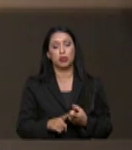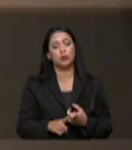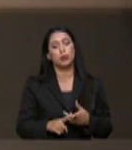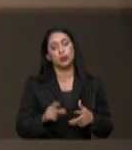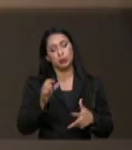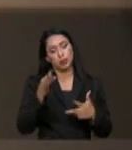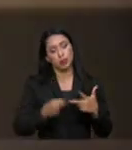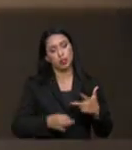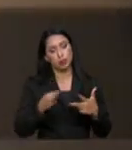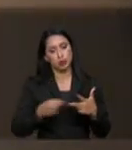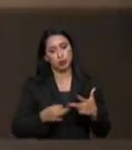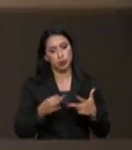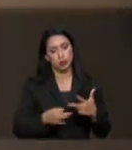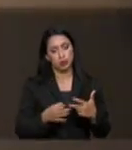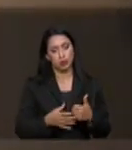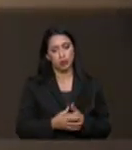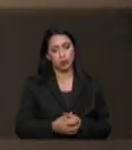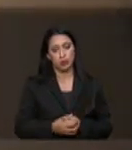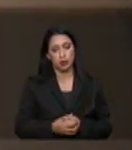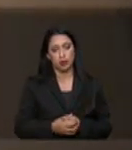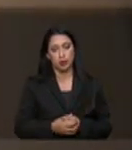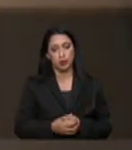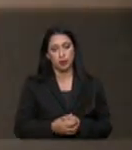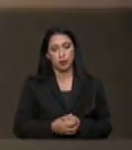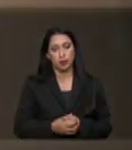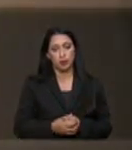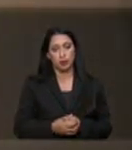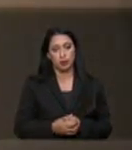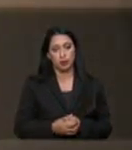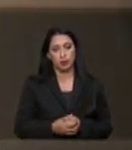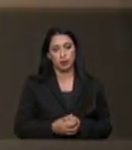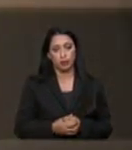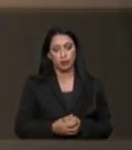exercício do Poder Judiciário e ainda